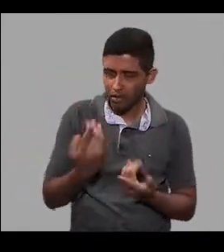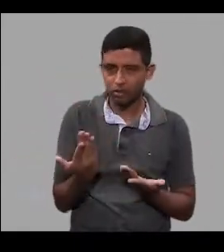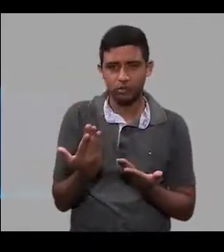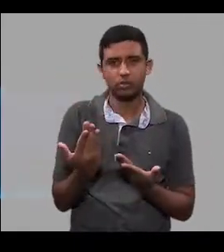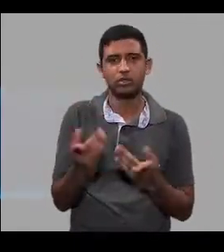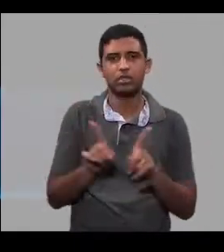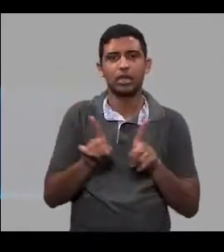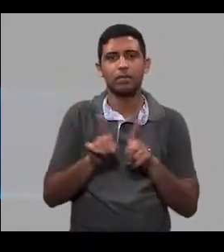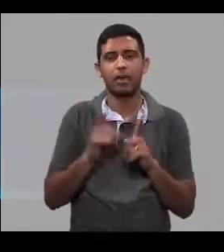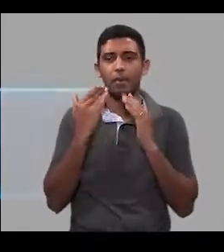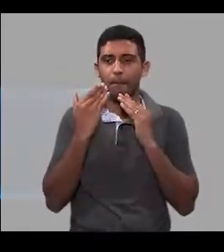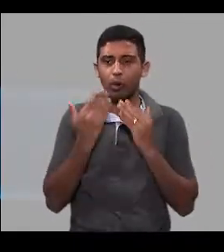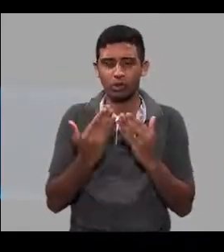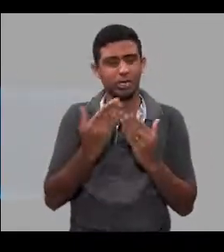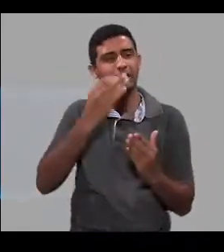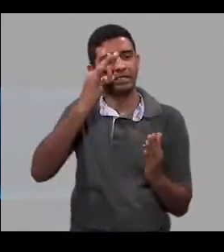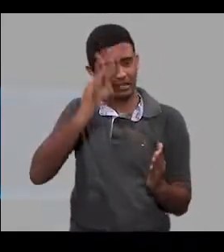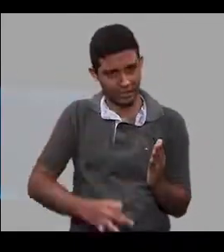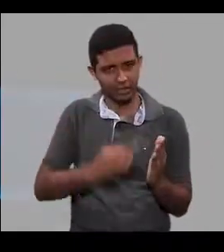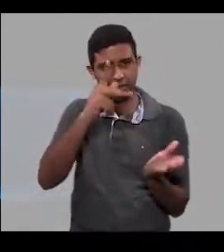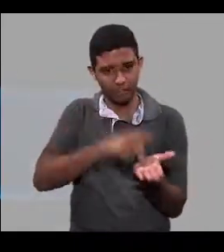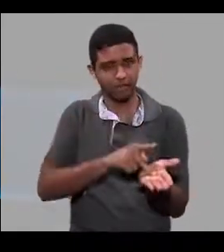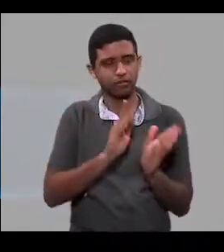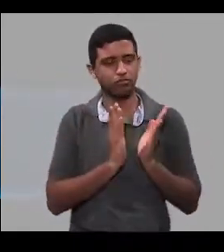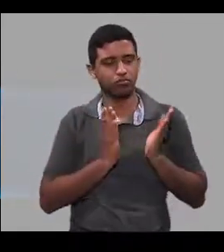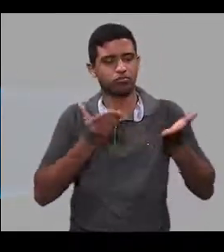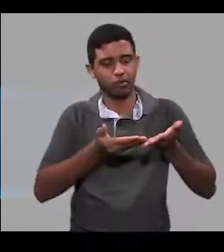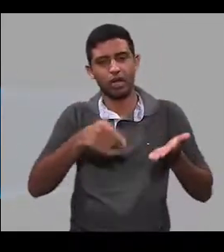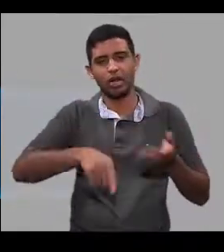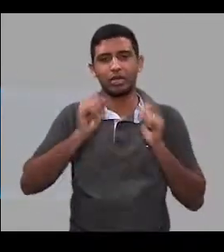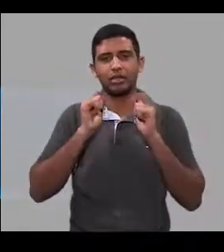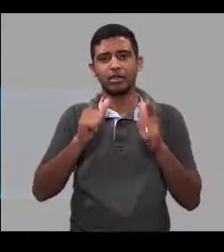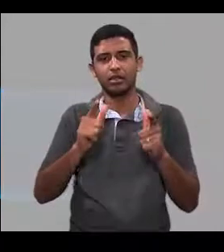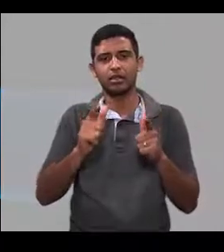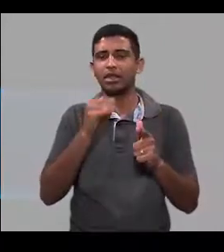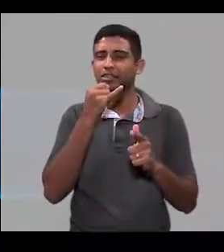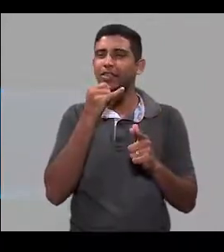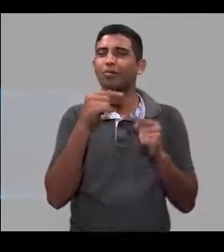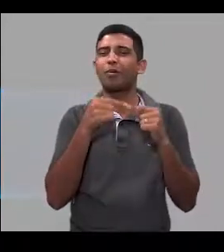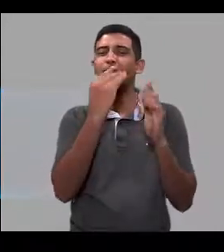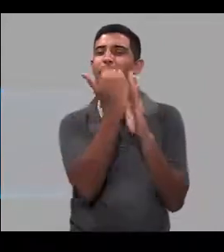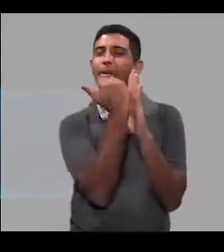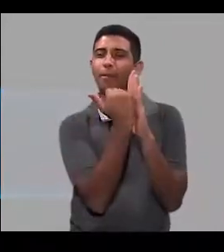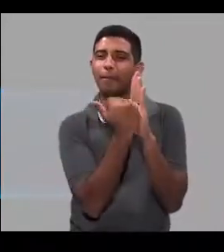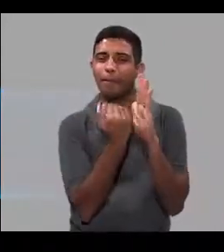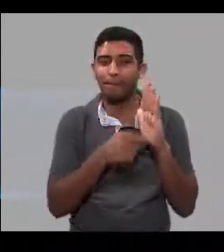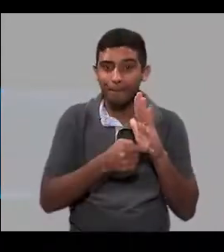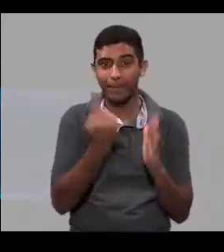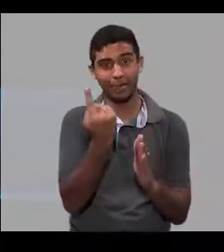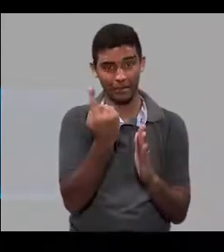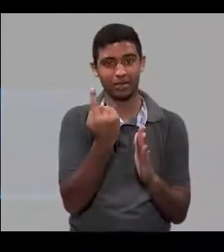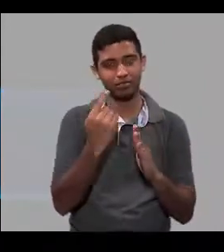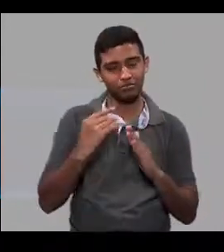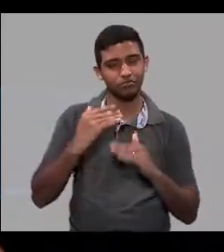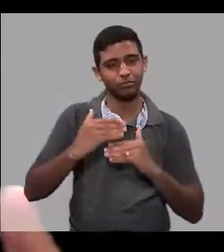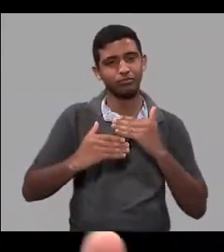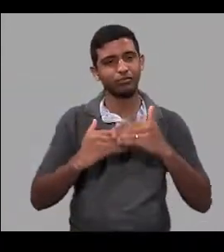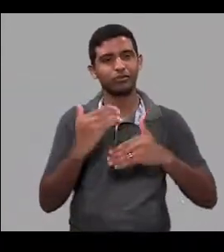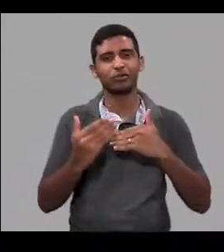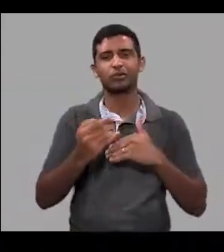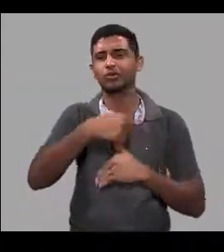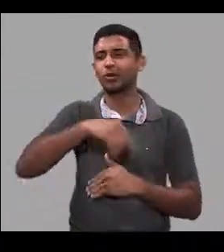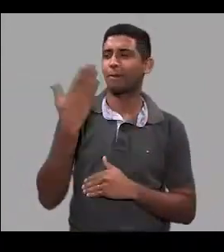da formalização do Fórum Permanente aqui na LERJ, nos fóruns que eu chamo de... na etapa preliminar, né, do Fórum aqui na LERJ, nós